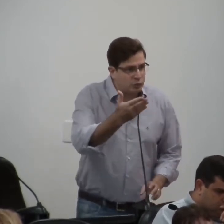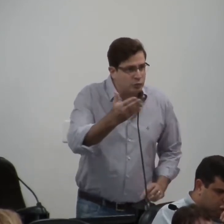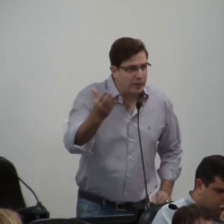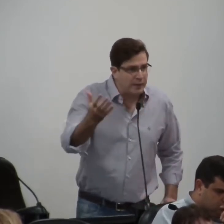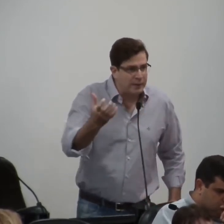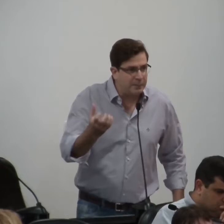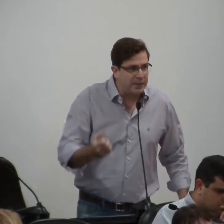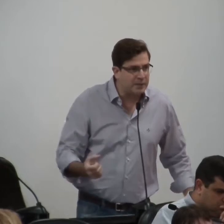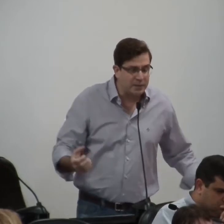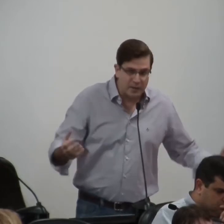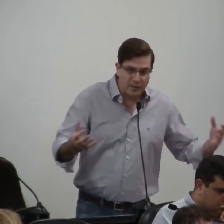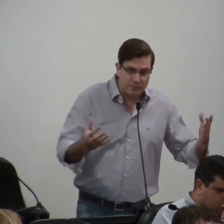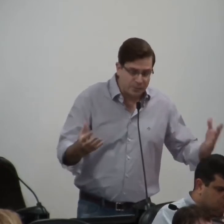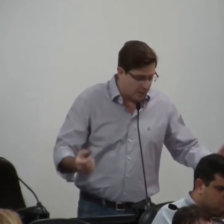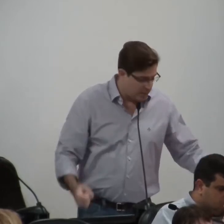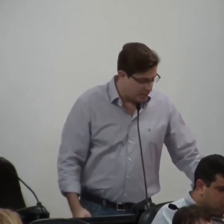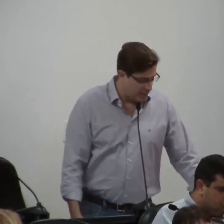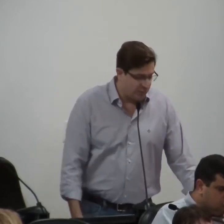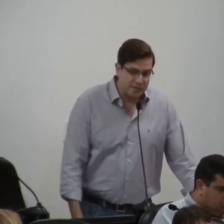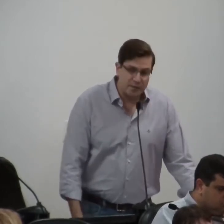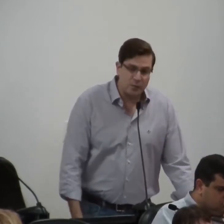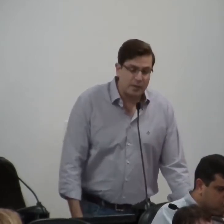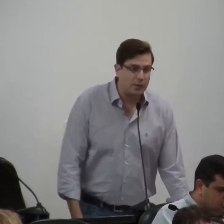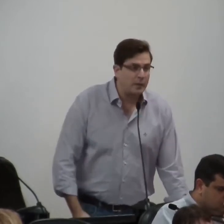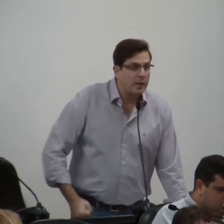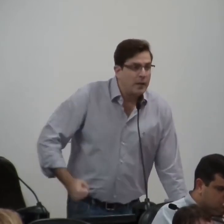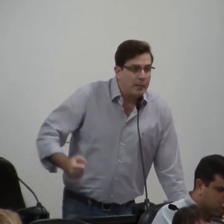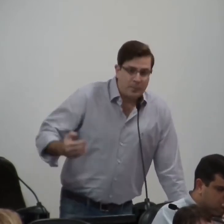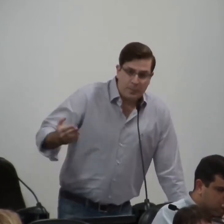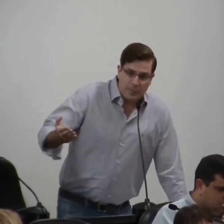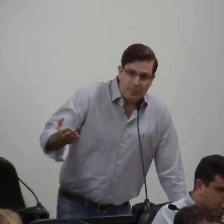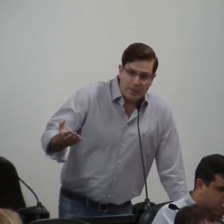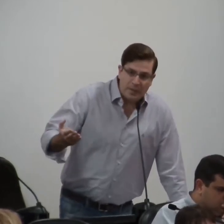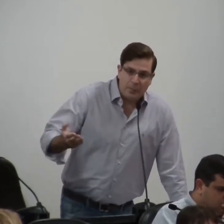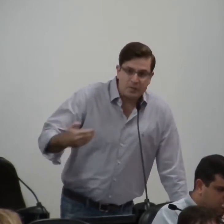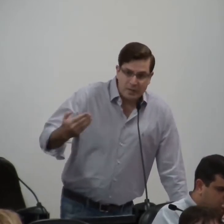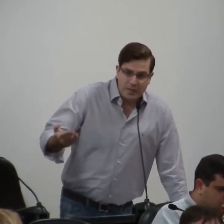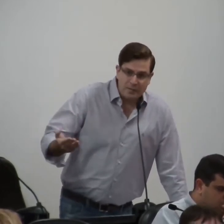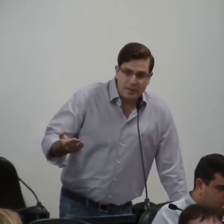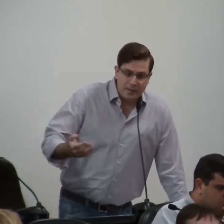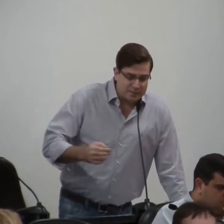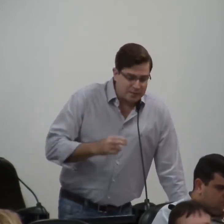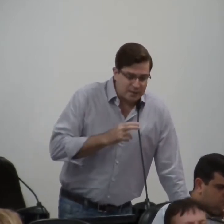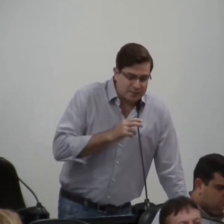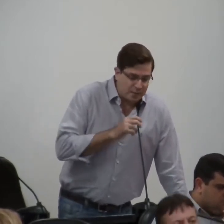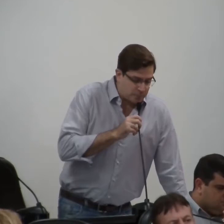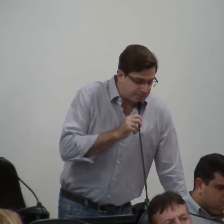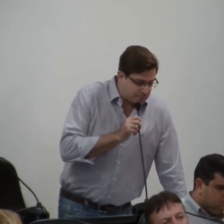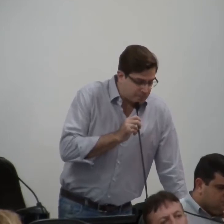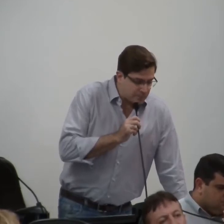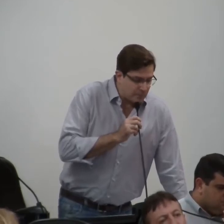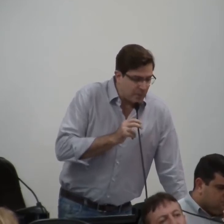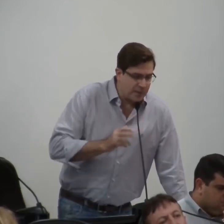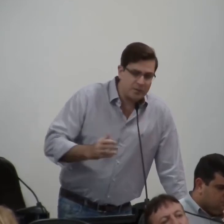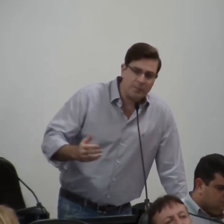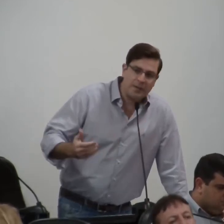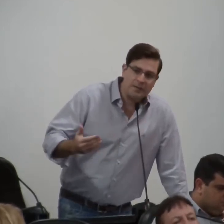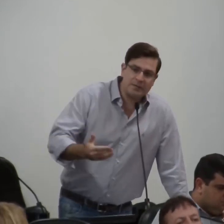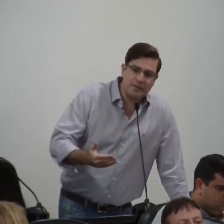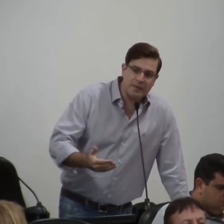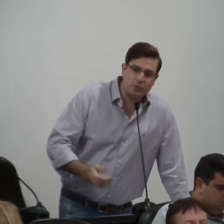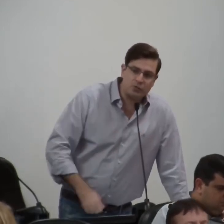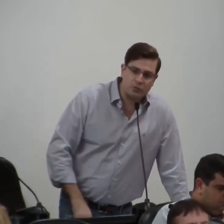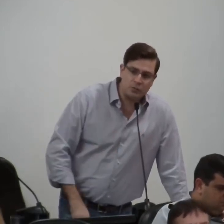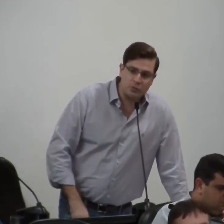o estudo aí da empresa que está fazendo aqui, para que possa até ter a licitação, que